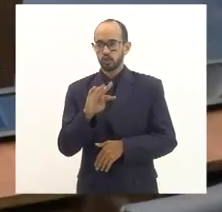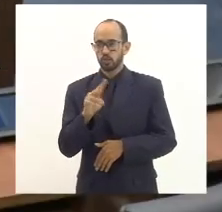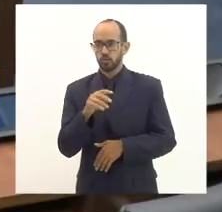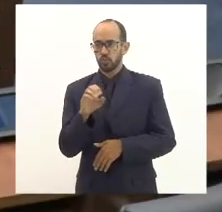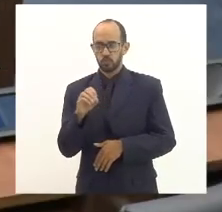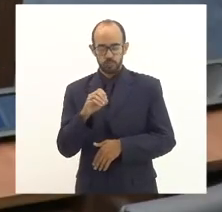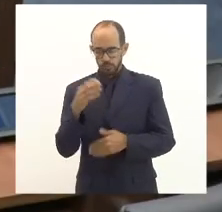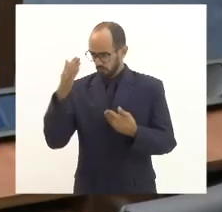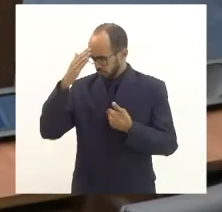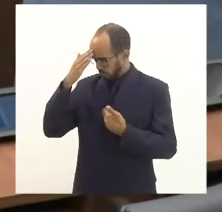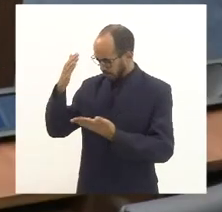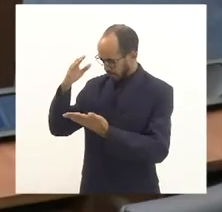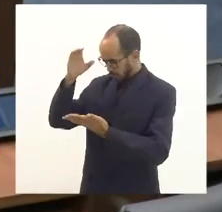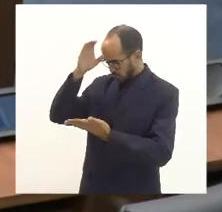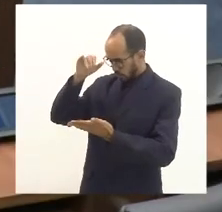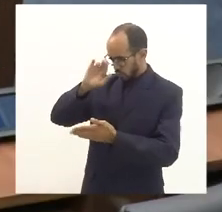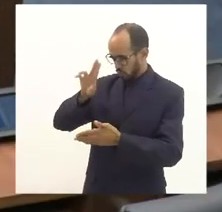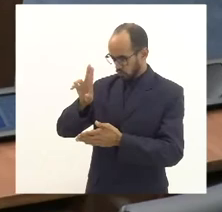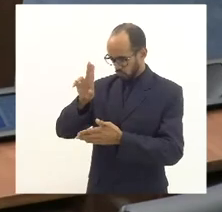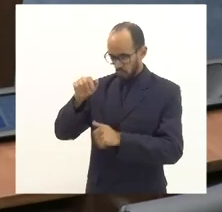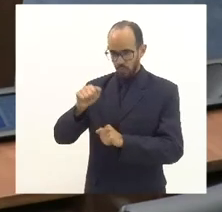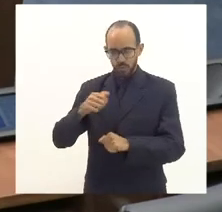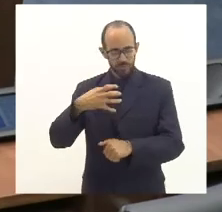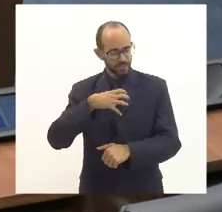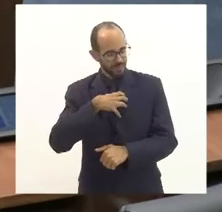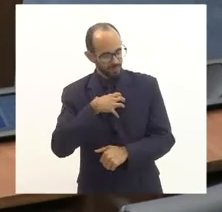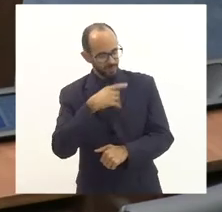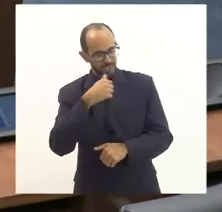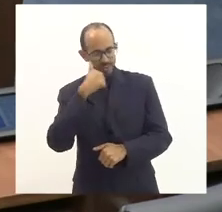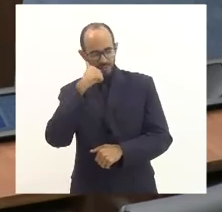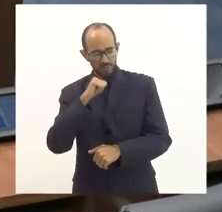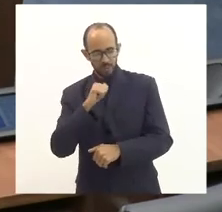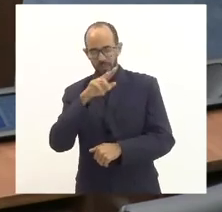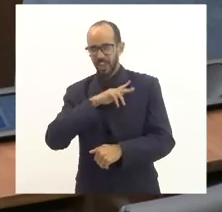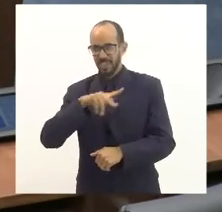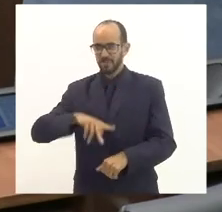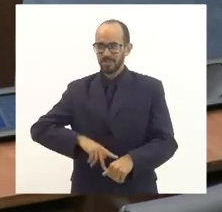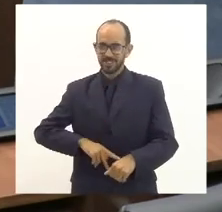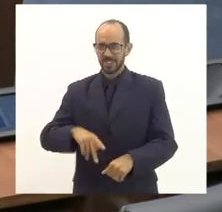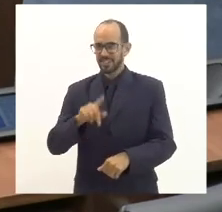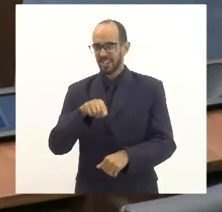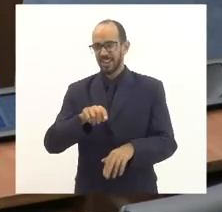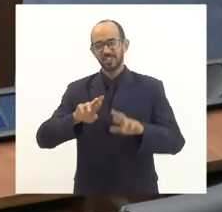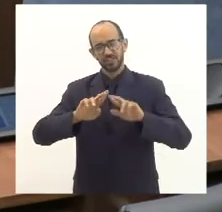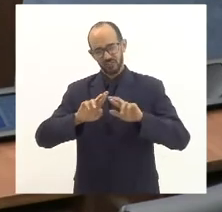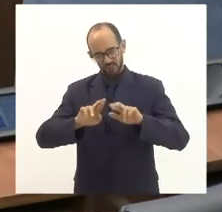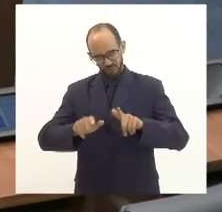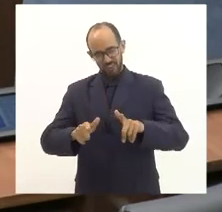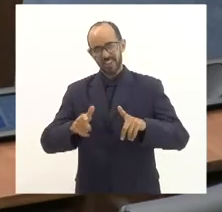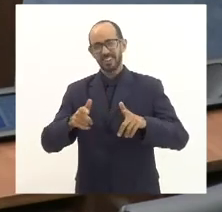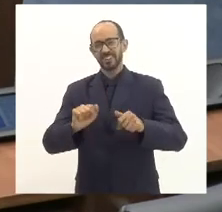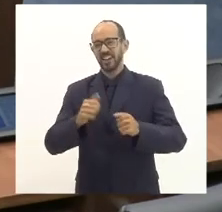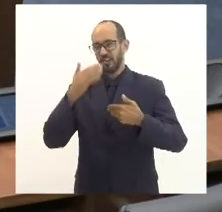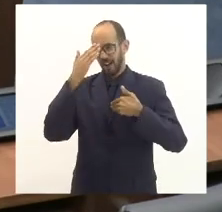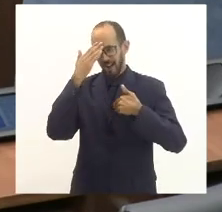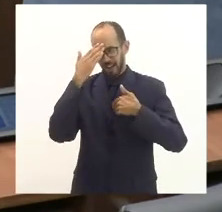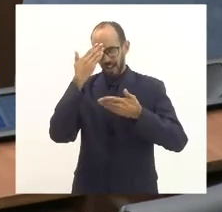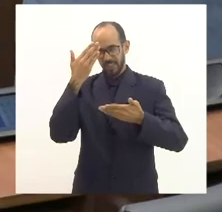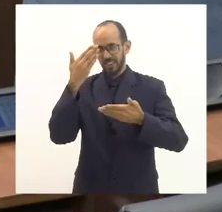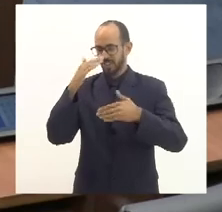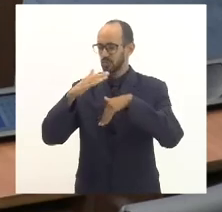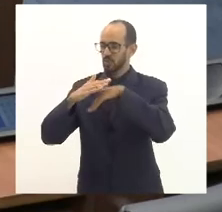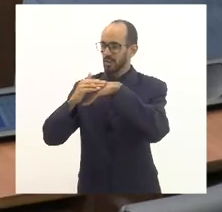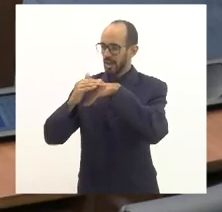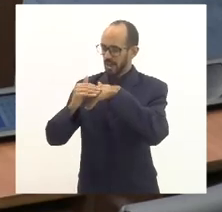obrigado tia Ju sensibilidade uma mulher à frente da presidência é algo diferenciado Agradeço